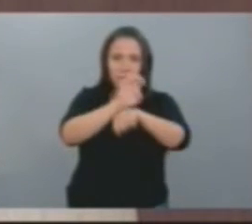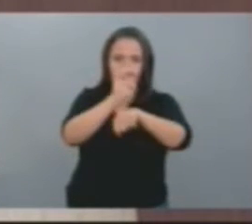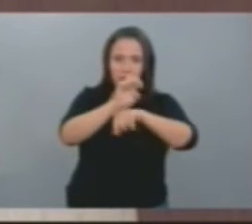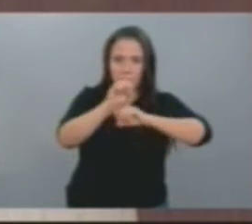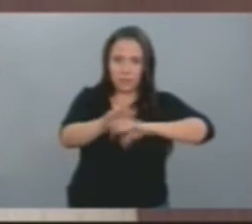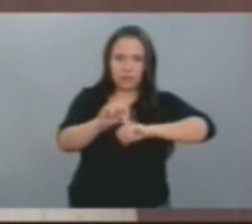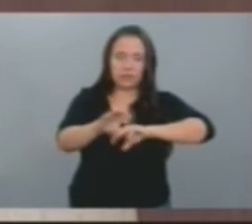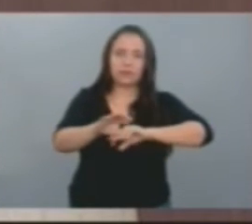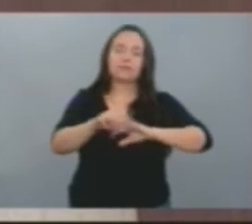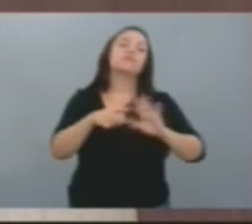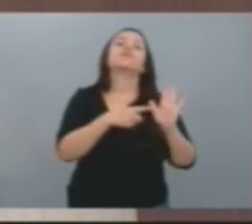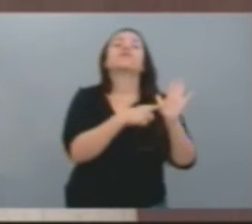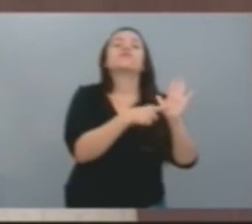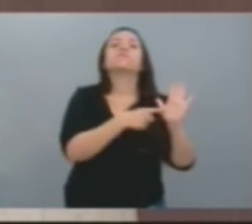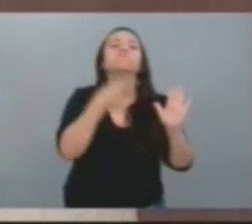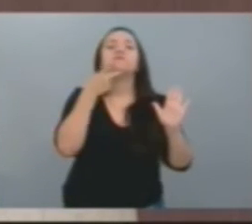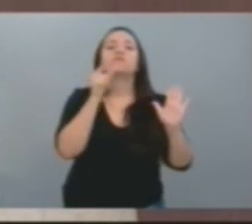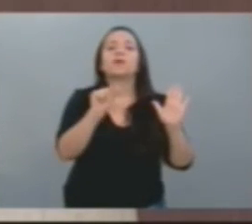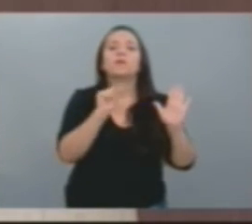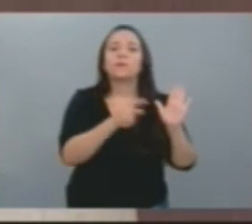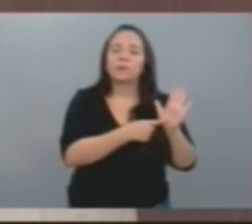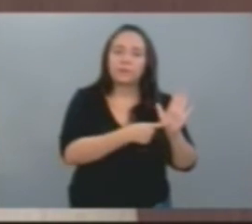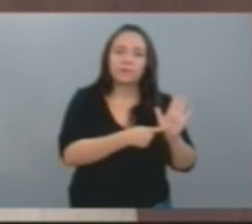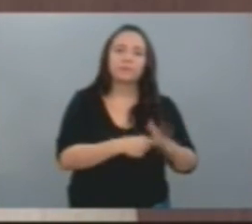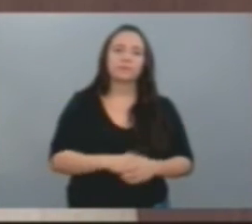que determina que